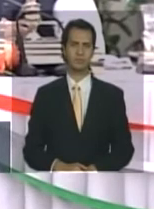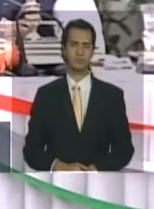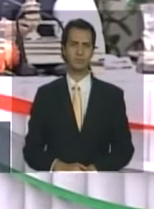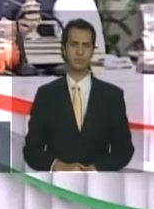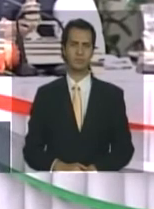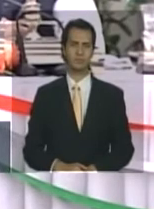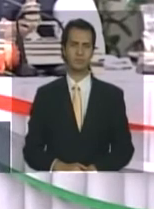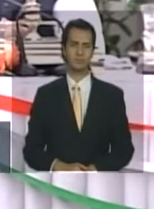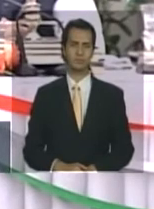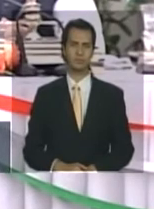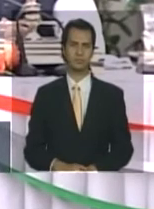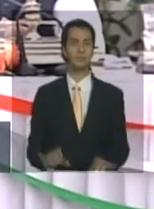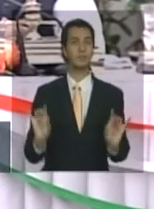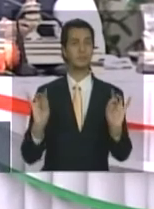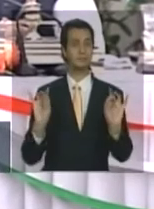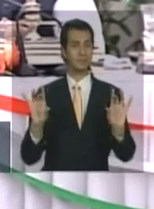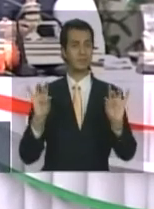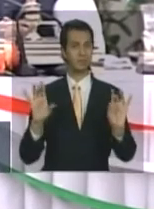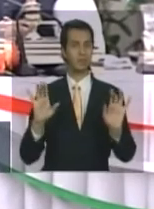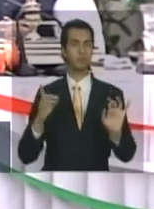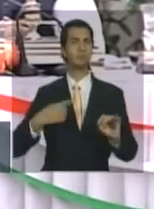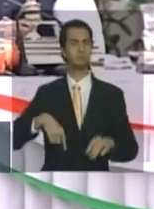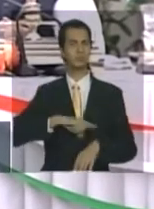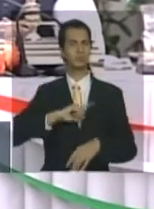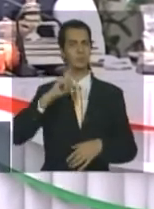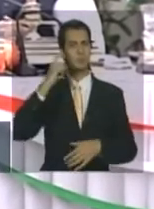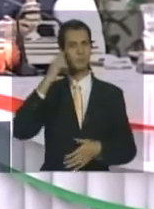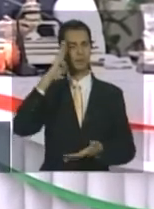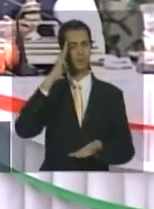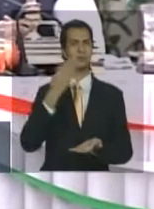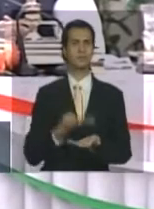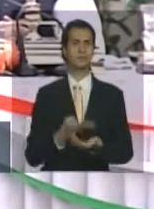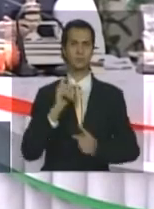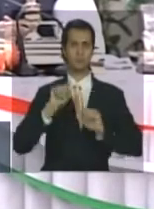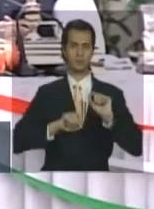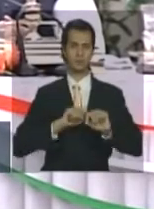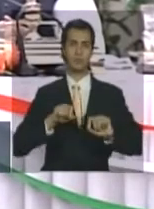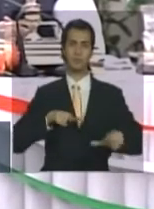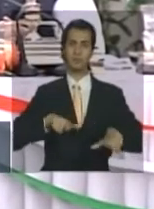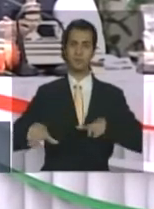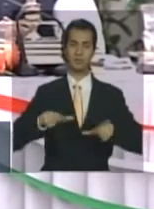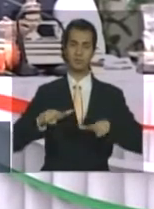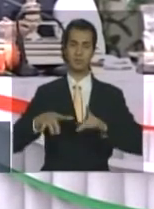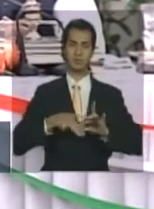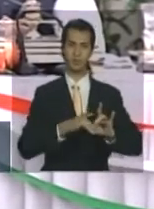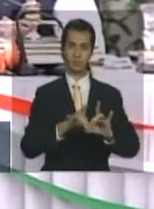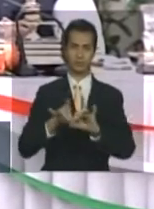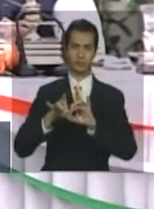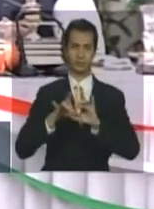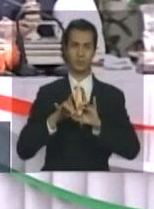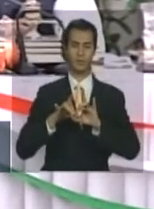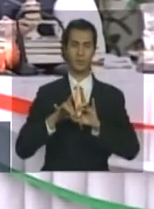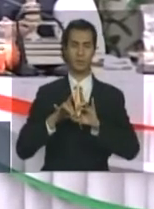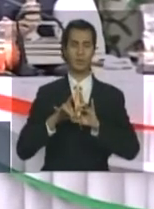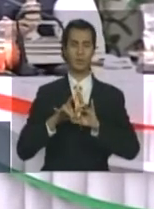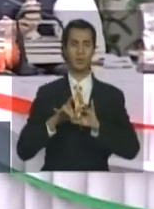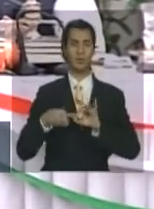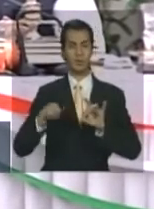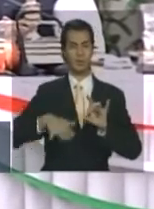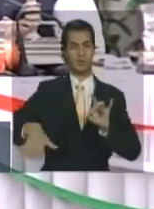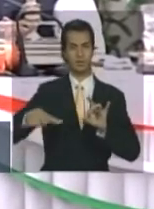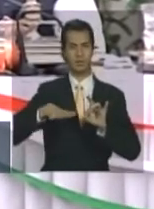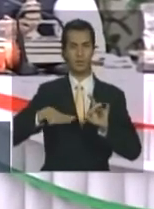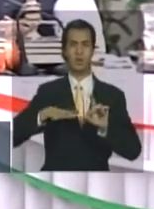Em particular, acreditamos que atividades conjuntas do setor de agronegócios